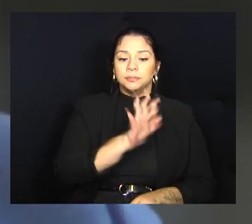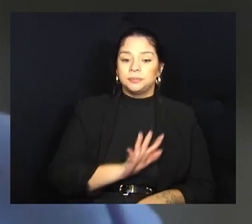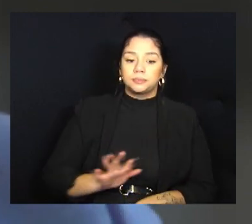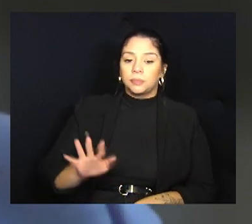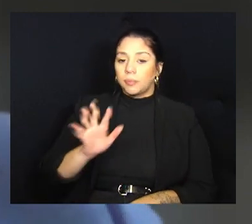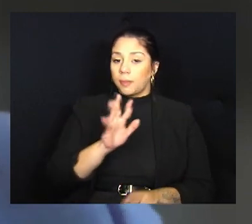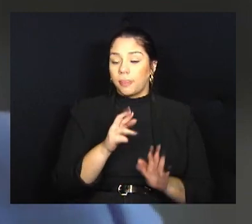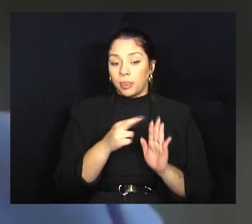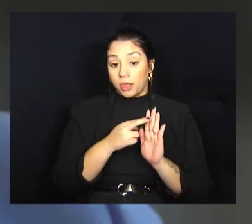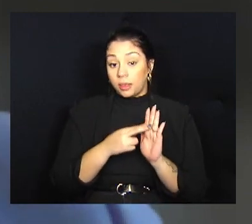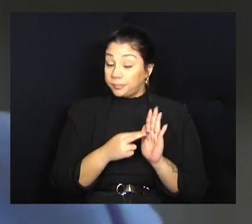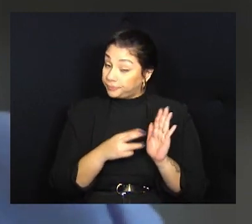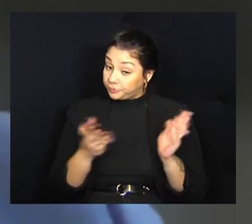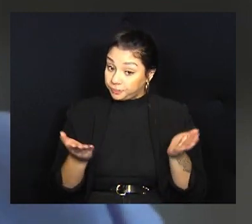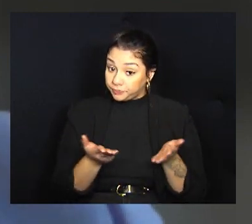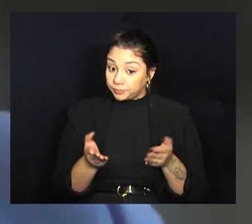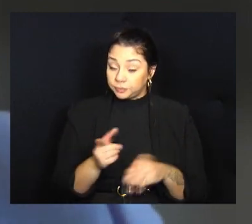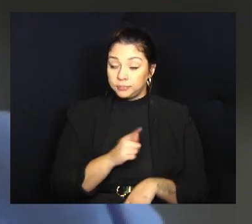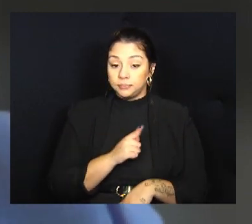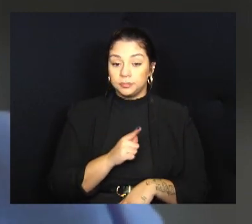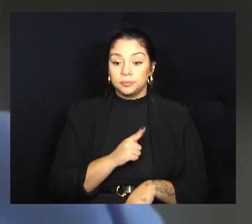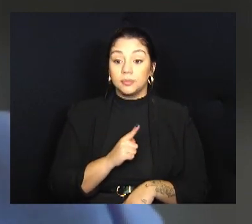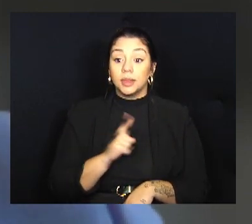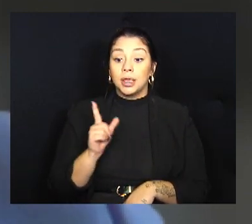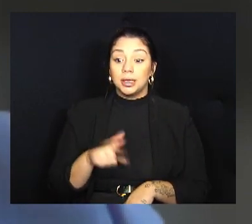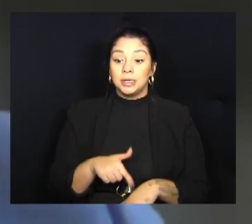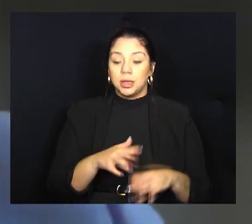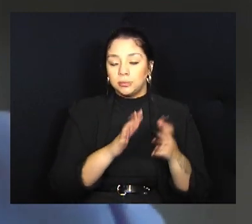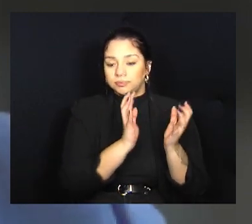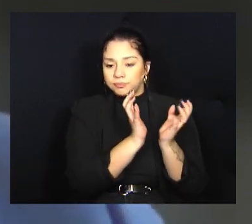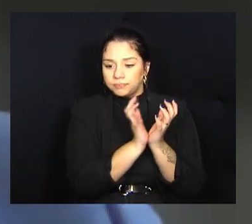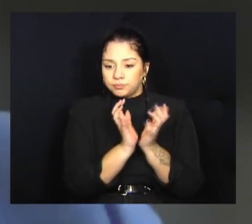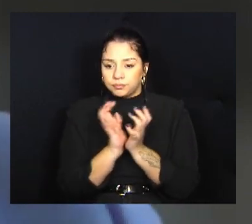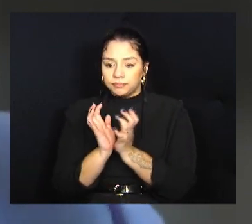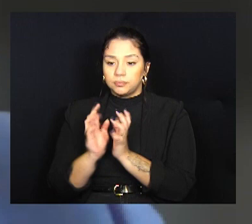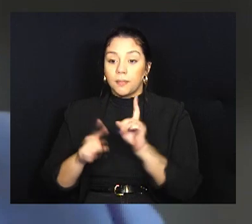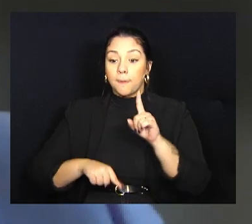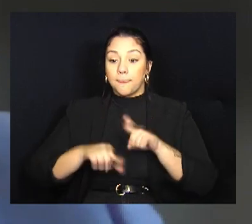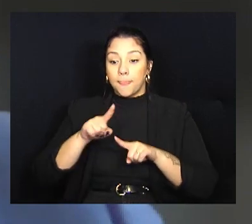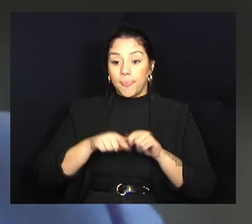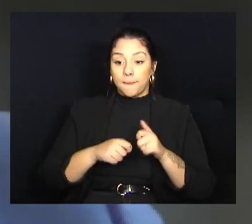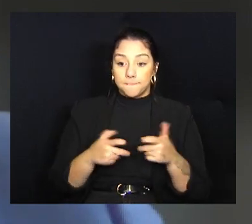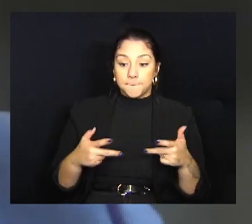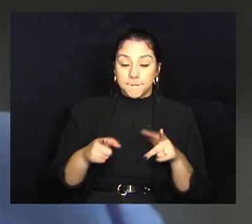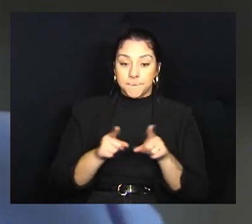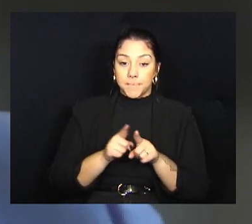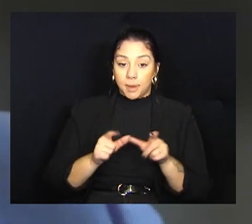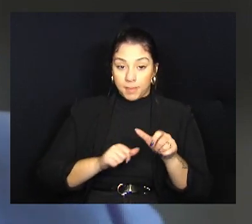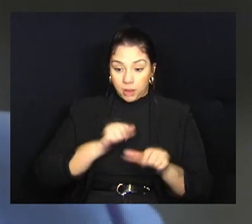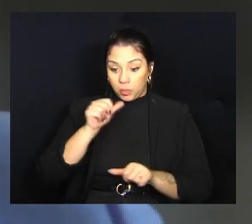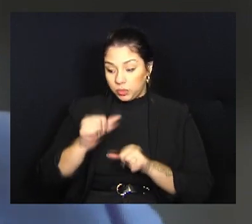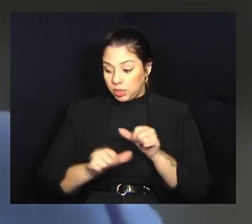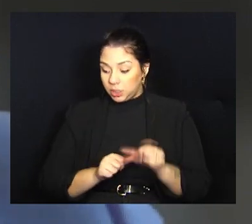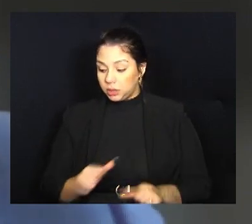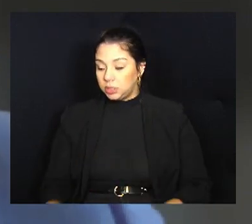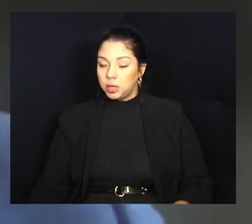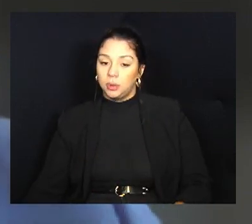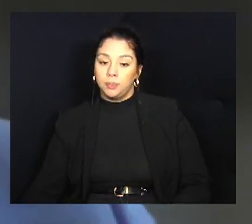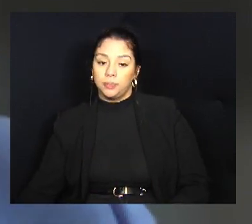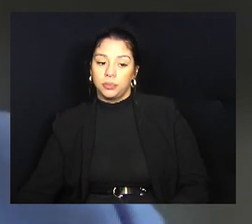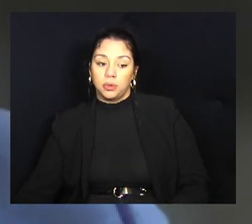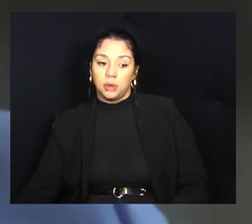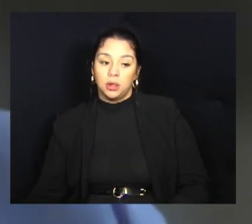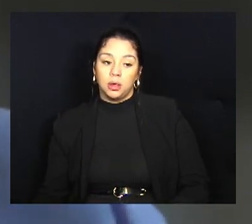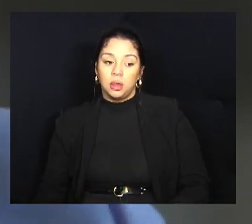que acontece hoje da classificação das mercadorias e alteração de